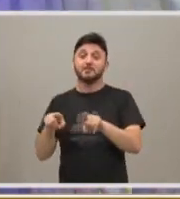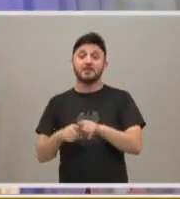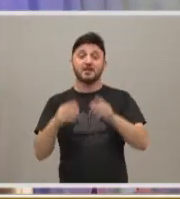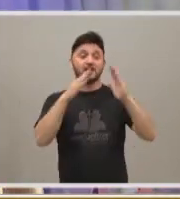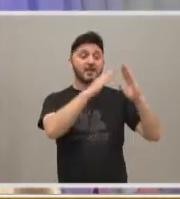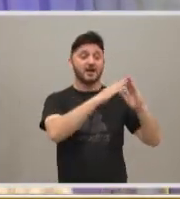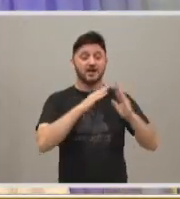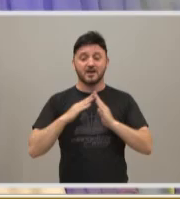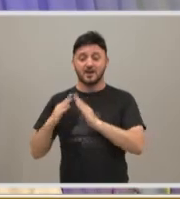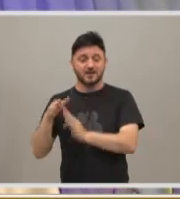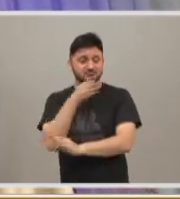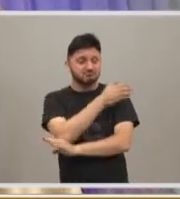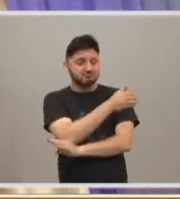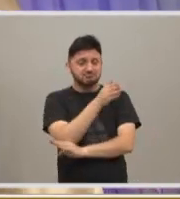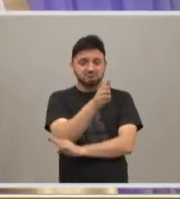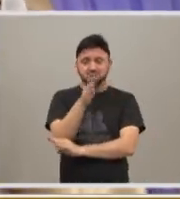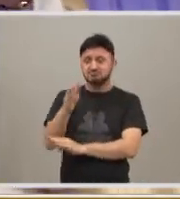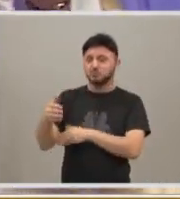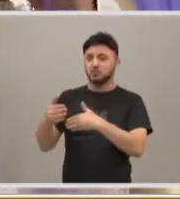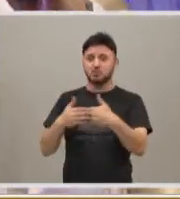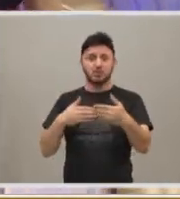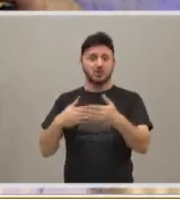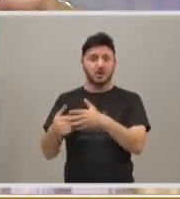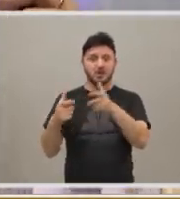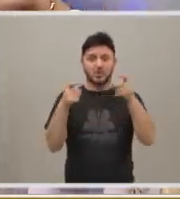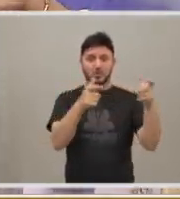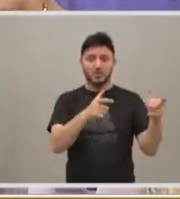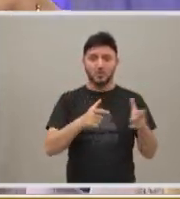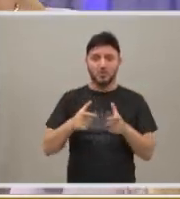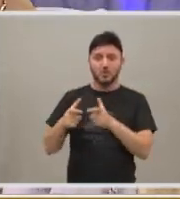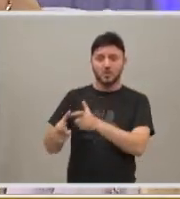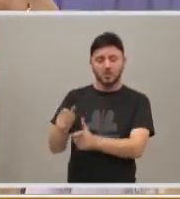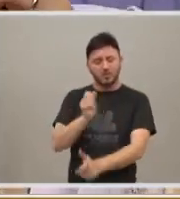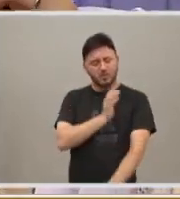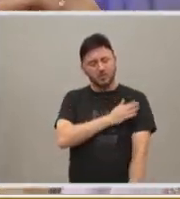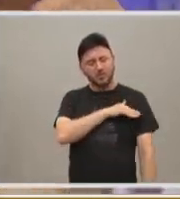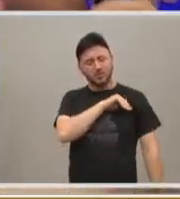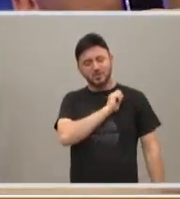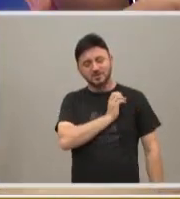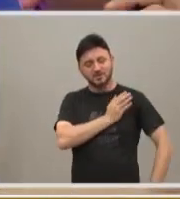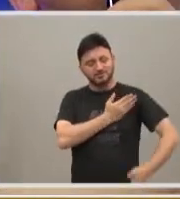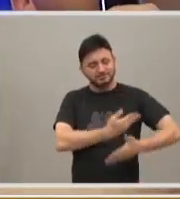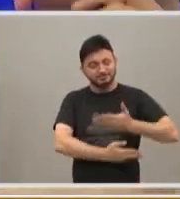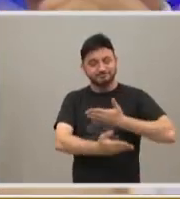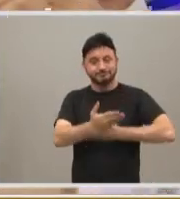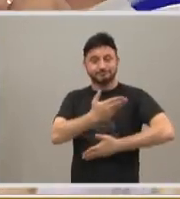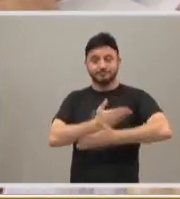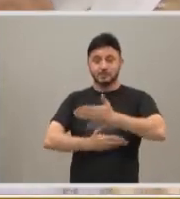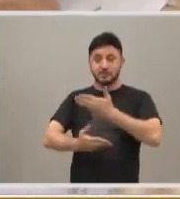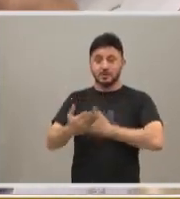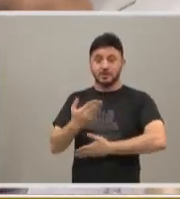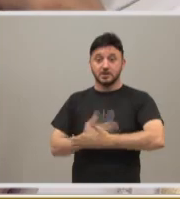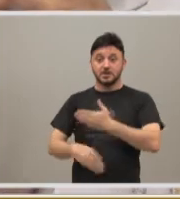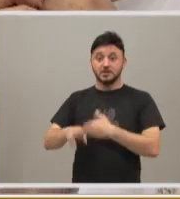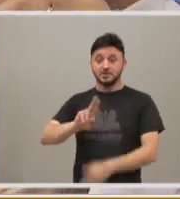e onde se encontrar um coração fraterno,